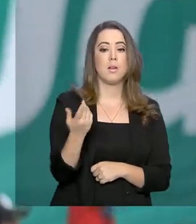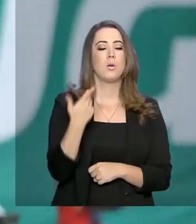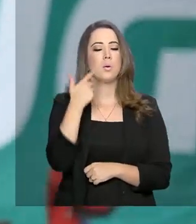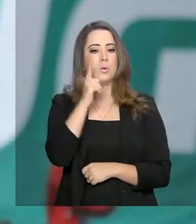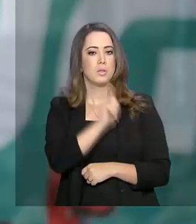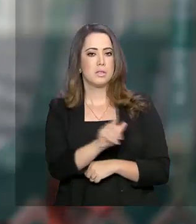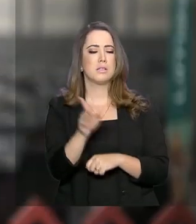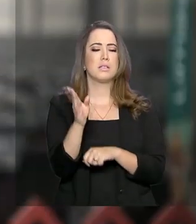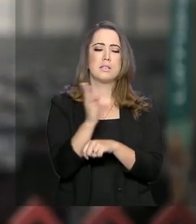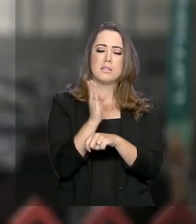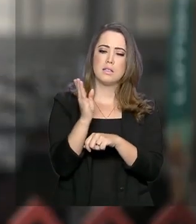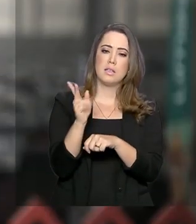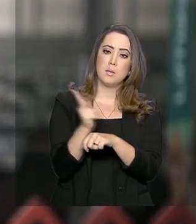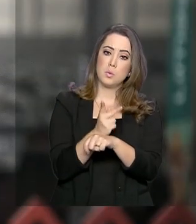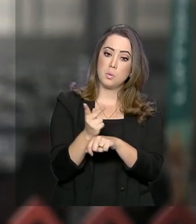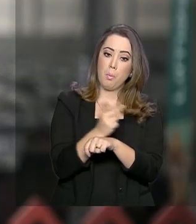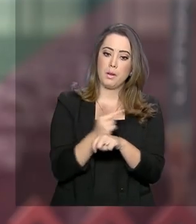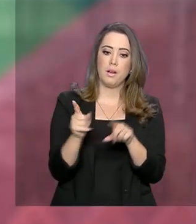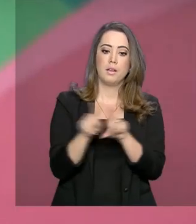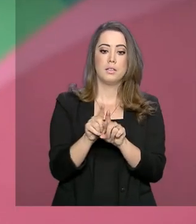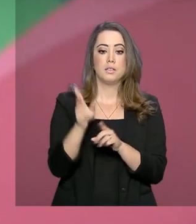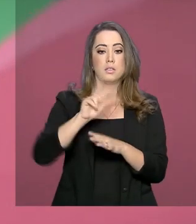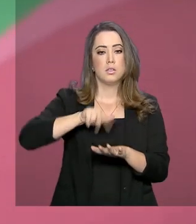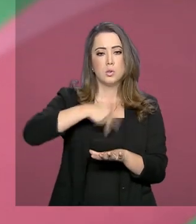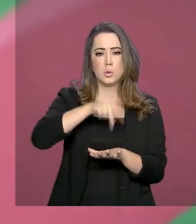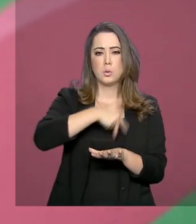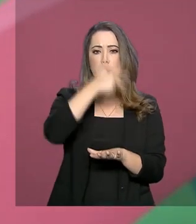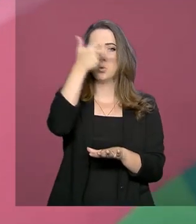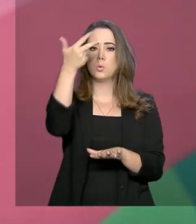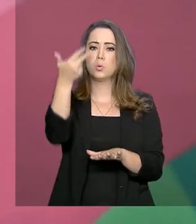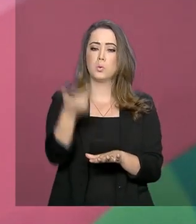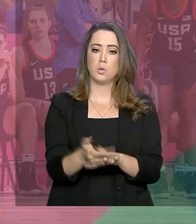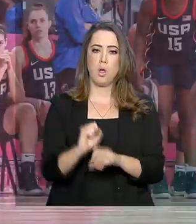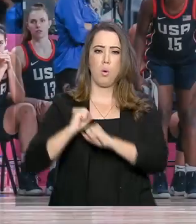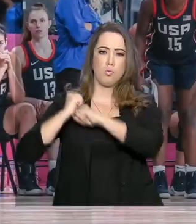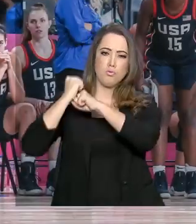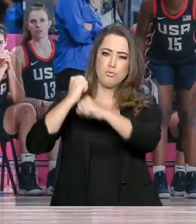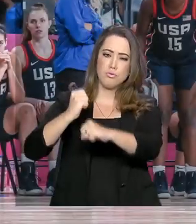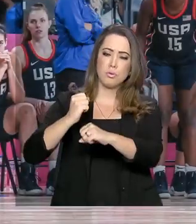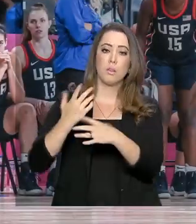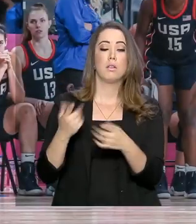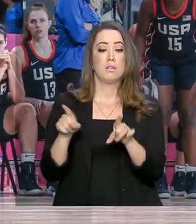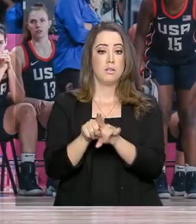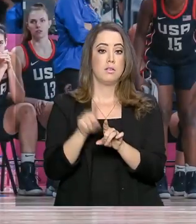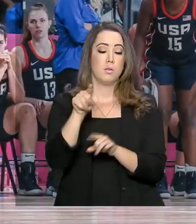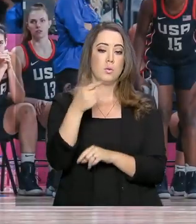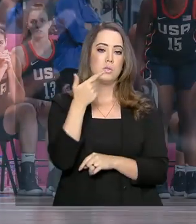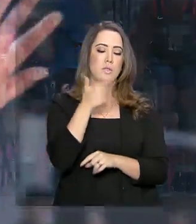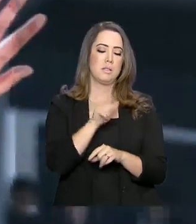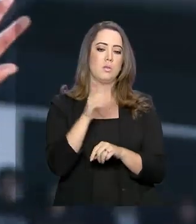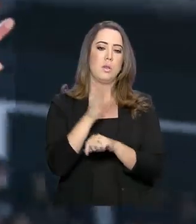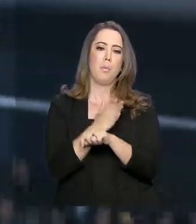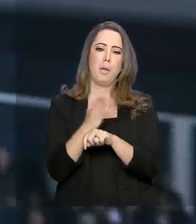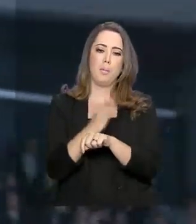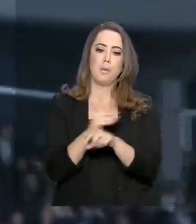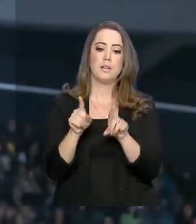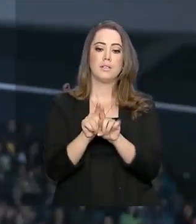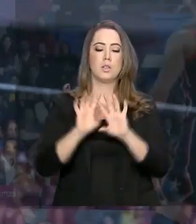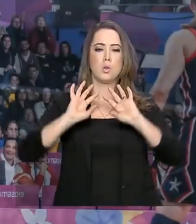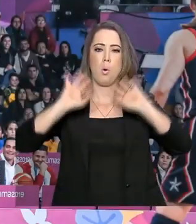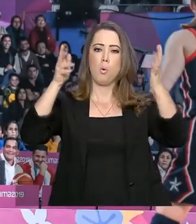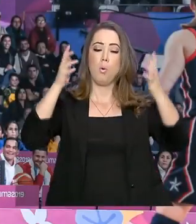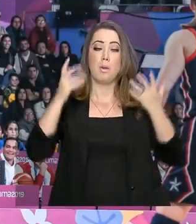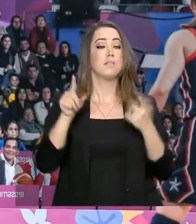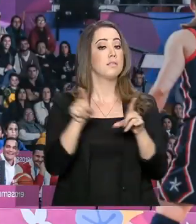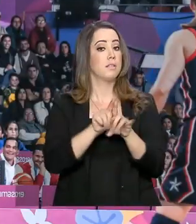No atletismo, Augusto Dutra conquistou a prata no salto com vara. E na final do basquete, a seleção do Brasil